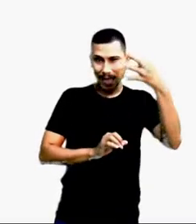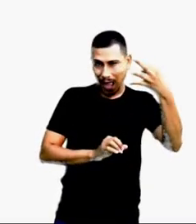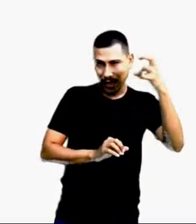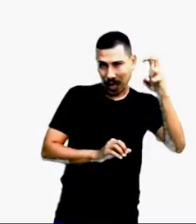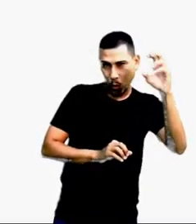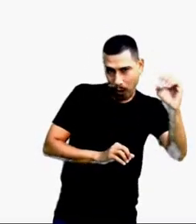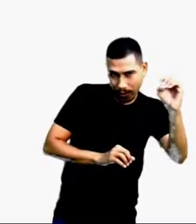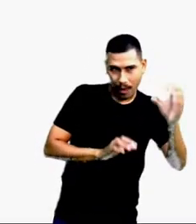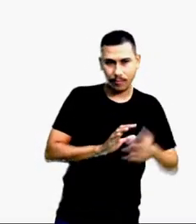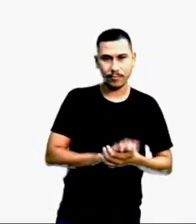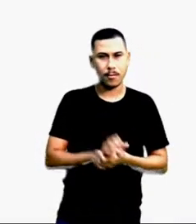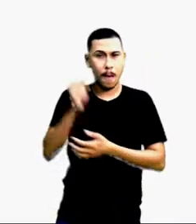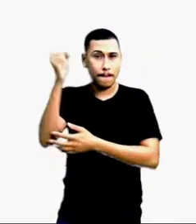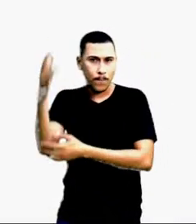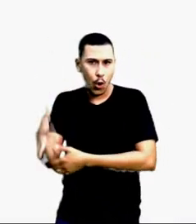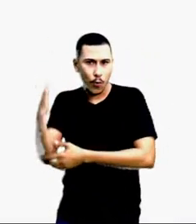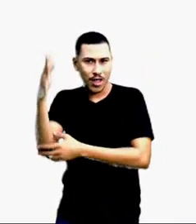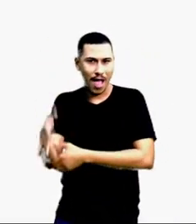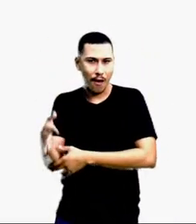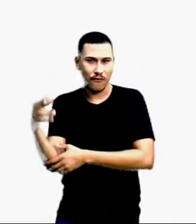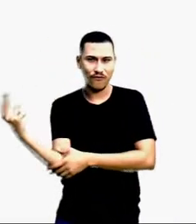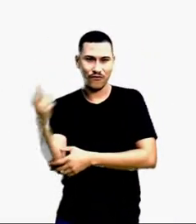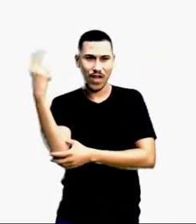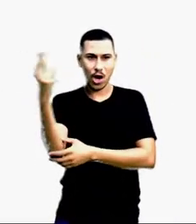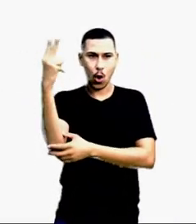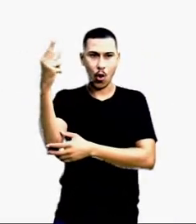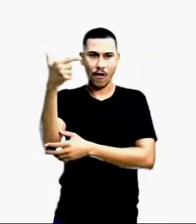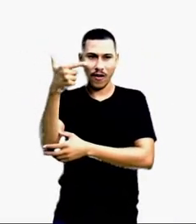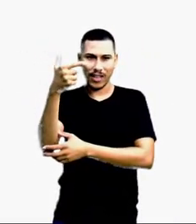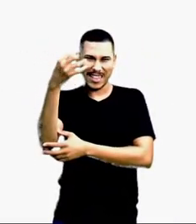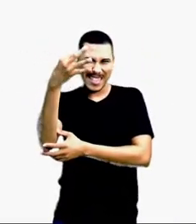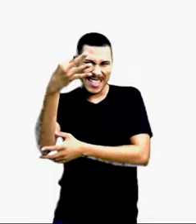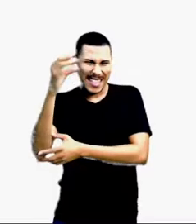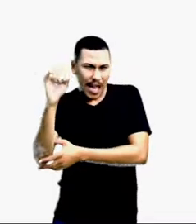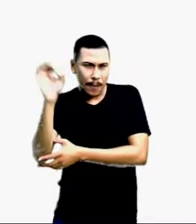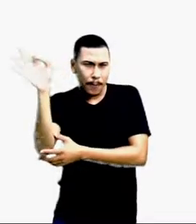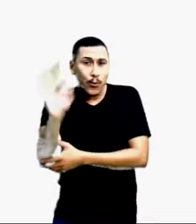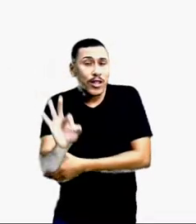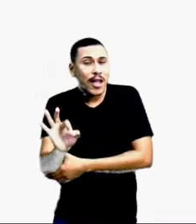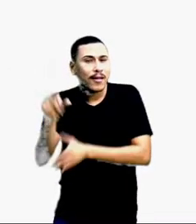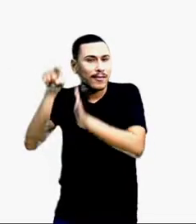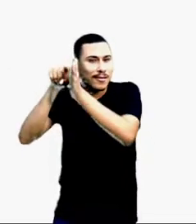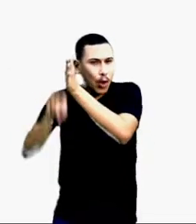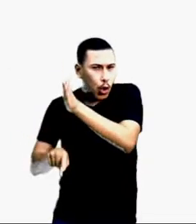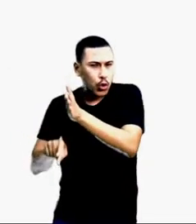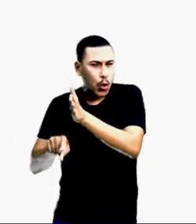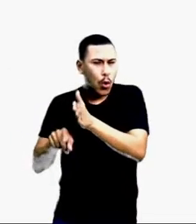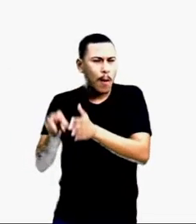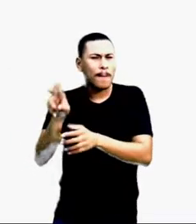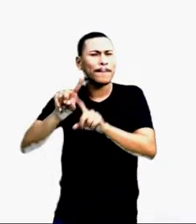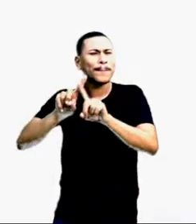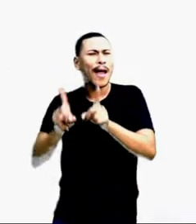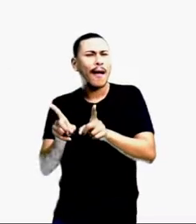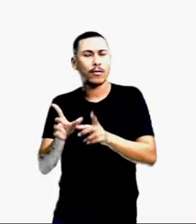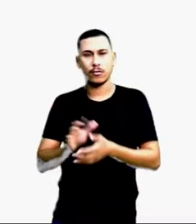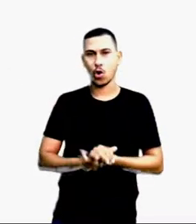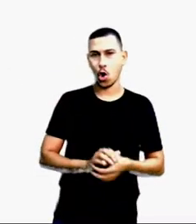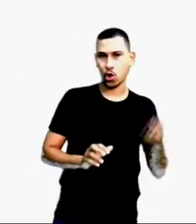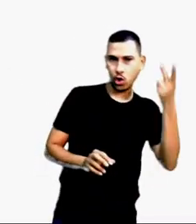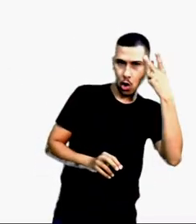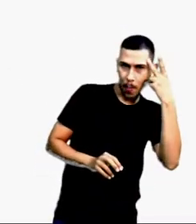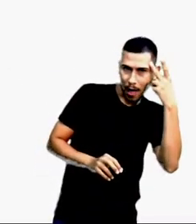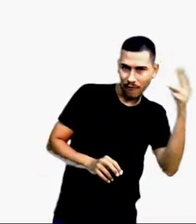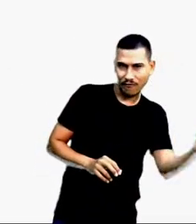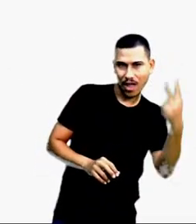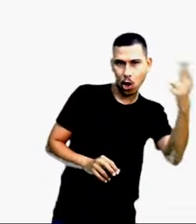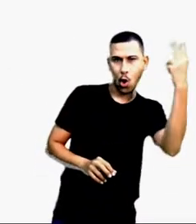Mas afinal o que seria essa porcentagem aí olha aí normal